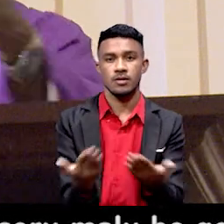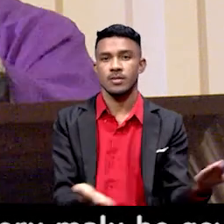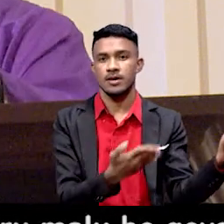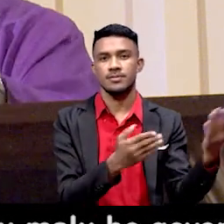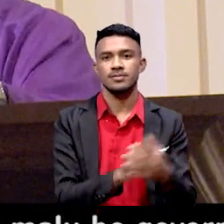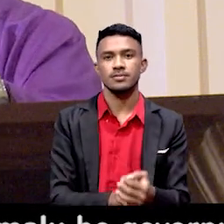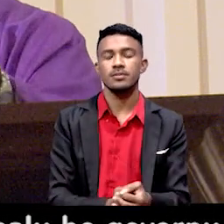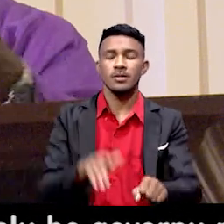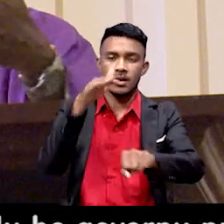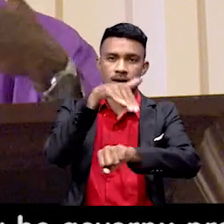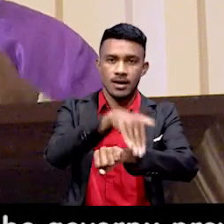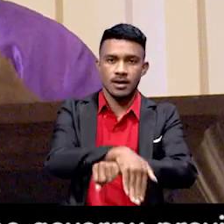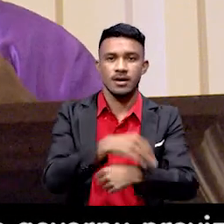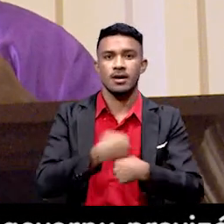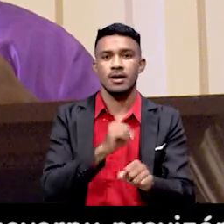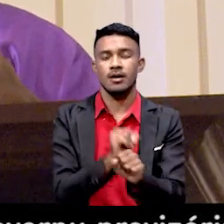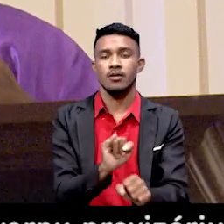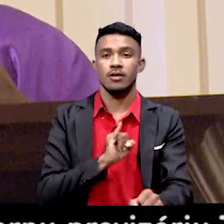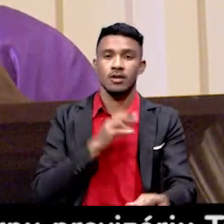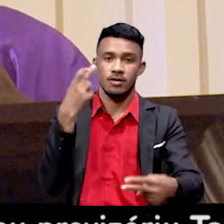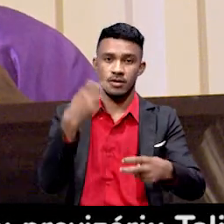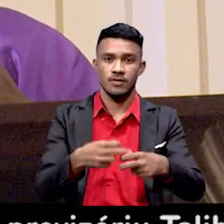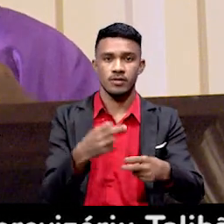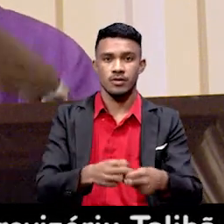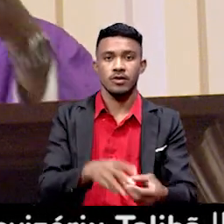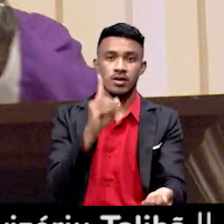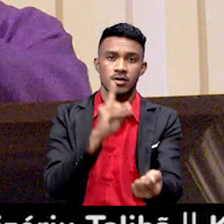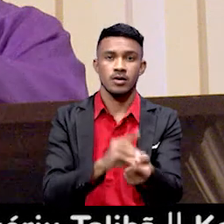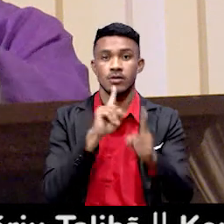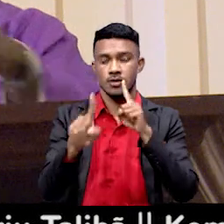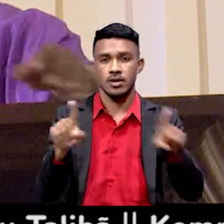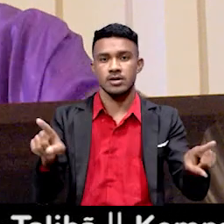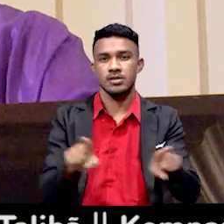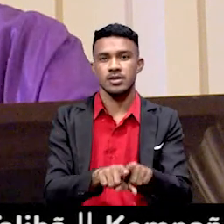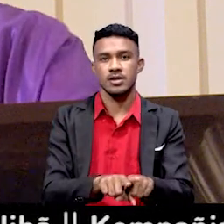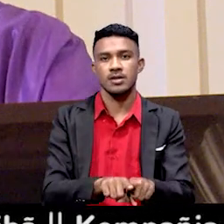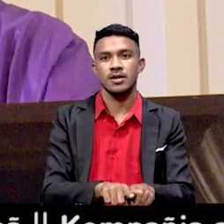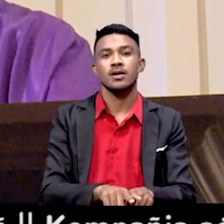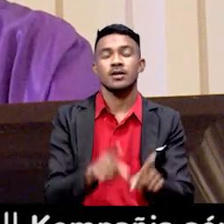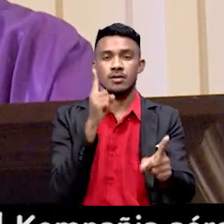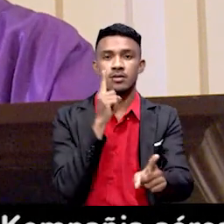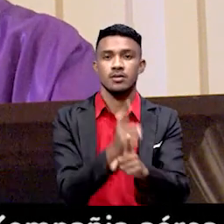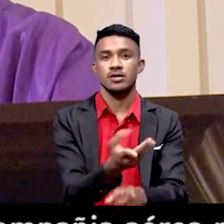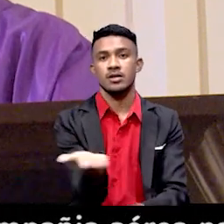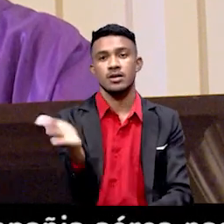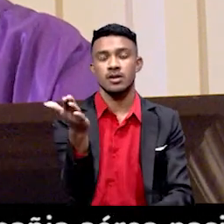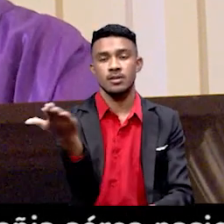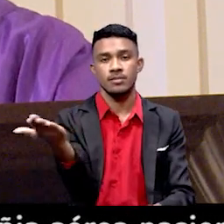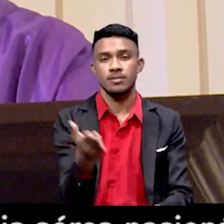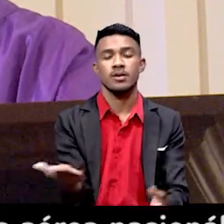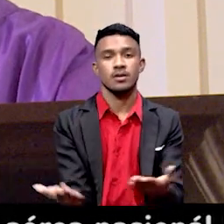E Cala, né? Halo, how preocupa ali o nome, doutor Rehano, né? Sorte, e melhor, minha mãe